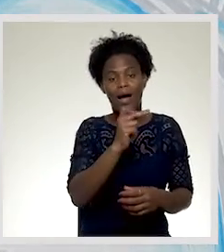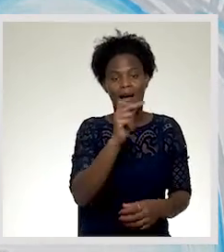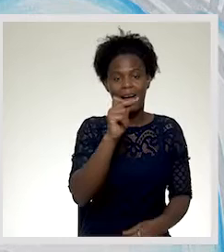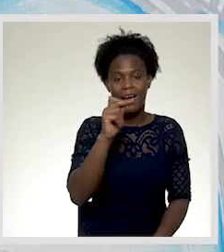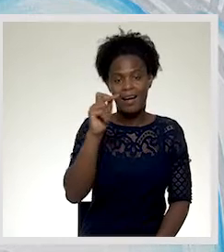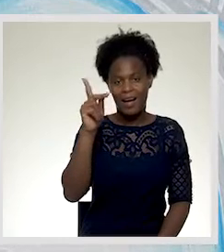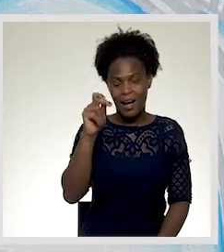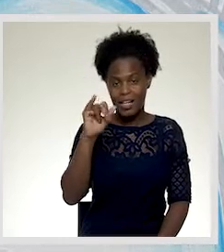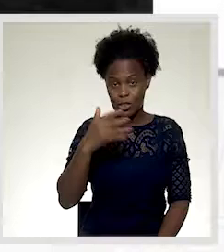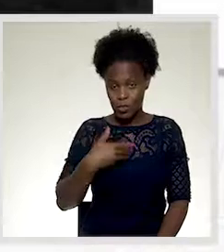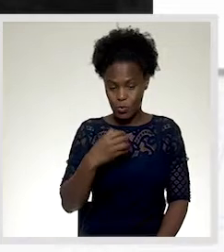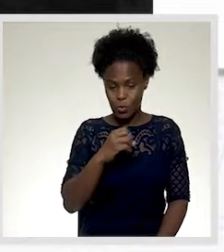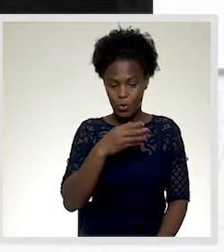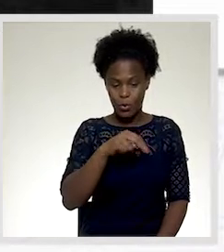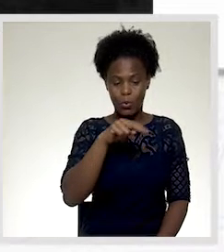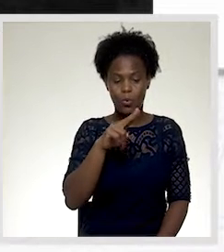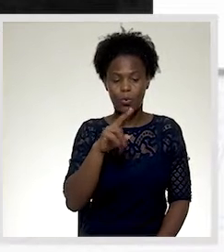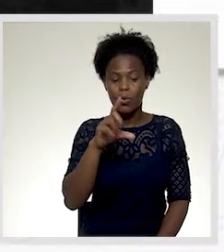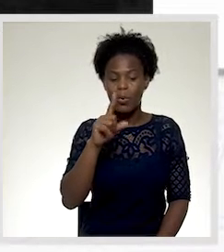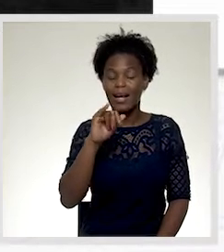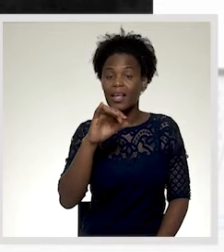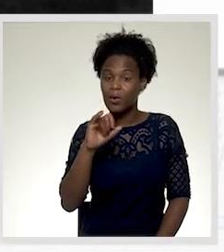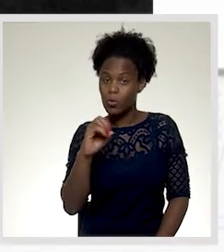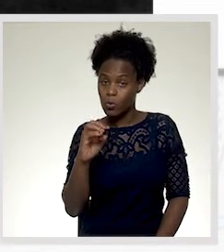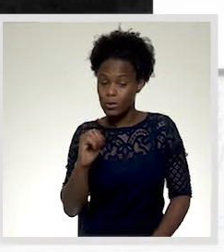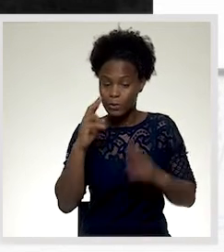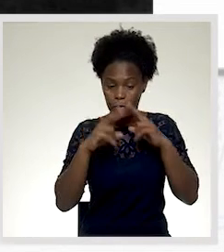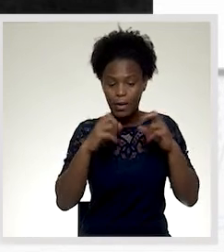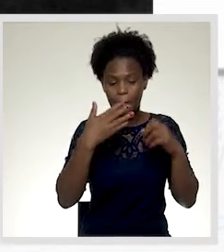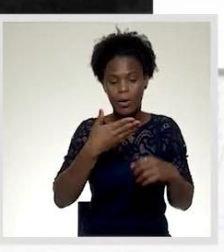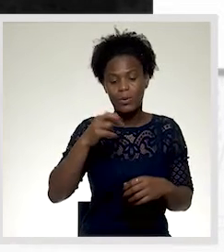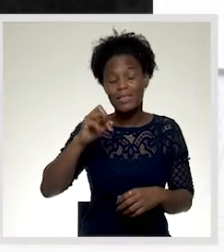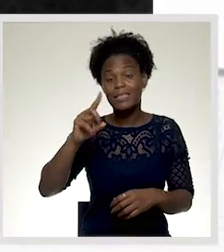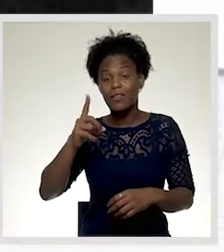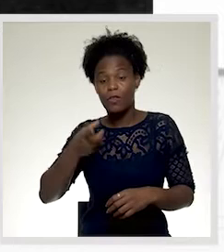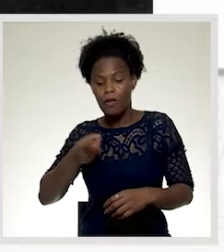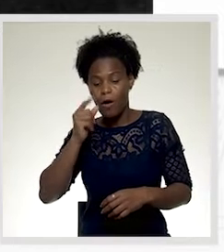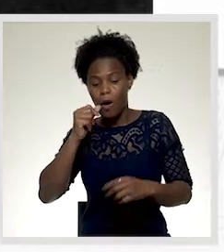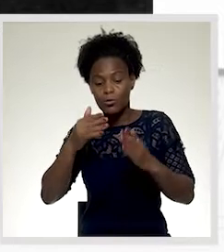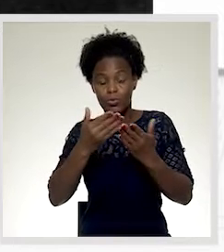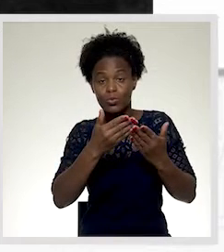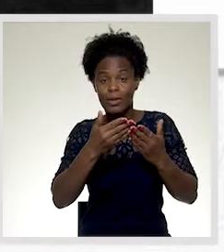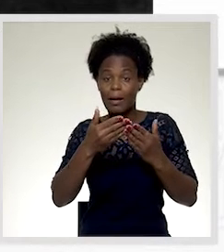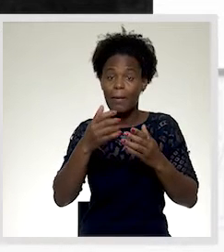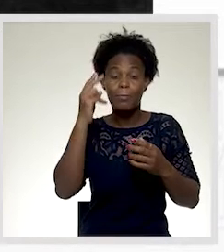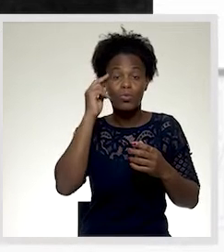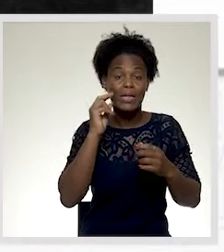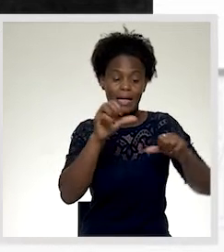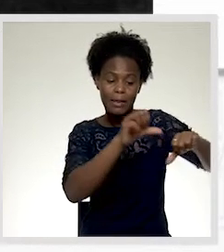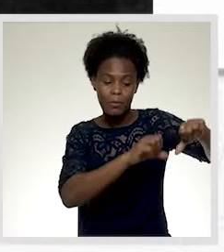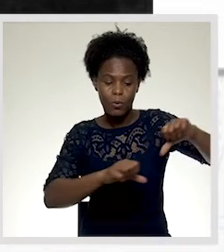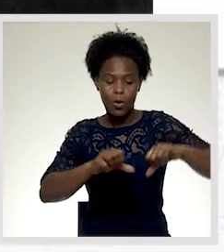os ácidos nucleicos. Os ácidos nucleicos foram descobertos em 1869 pelo bioquímico